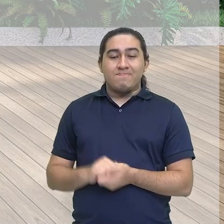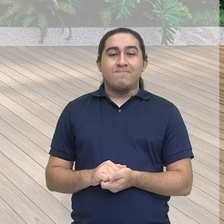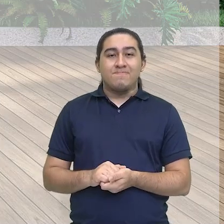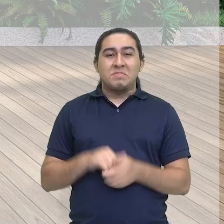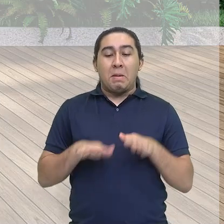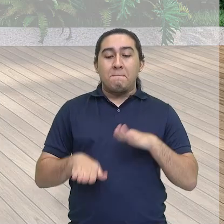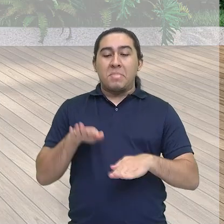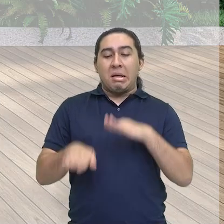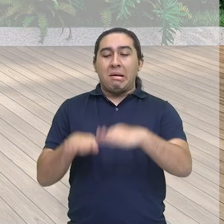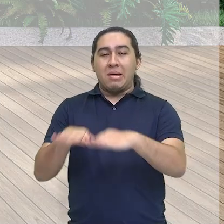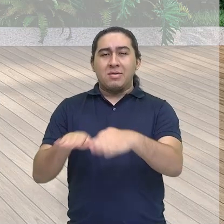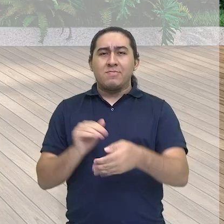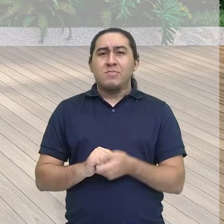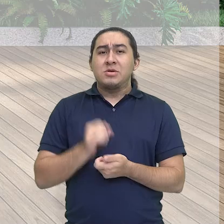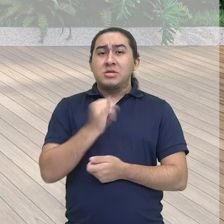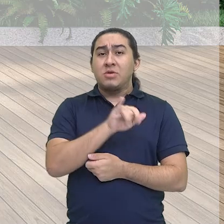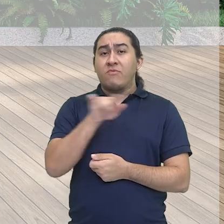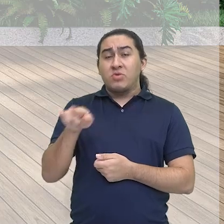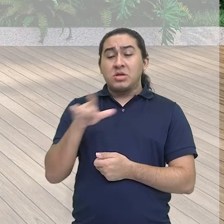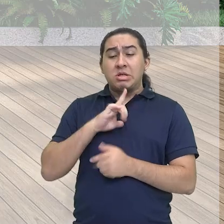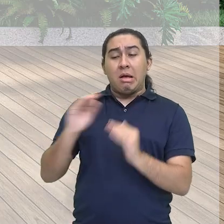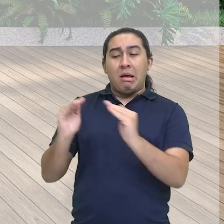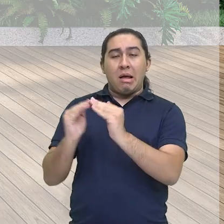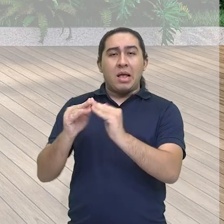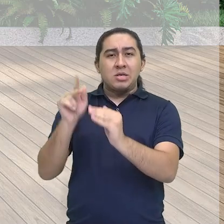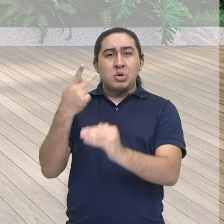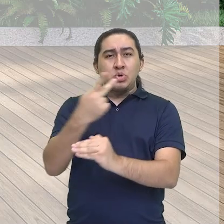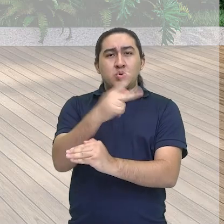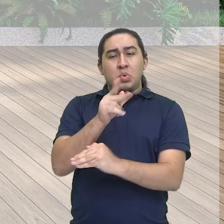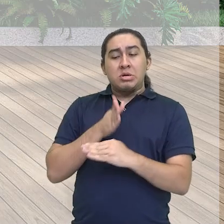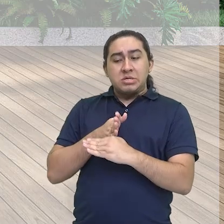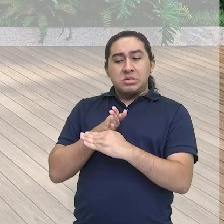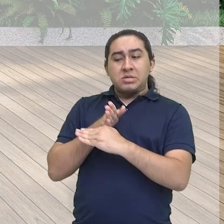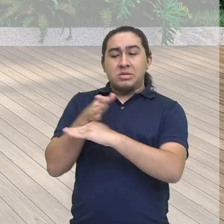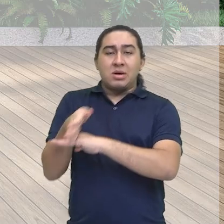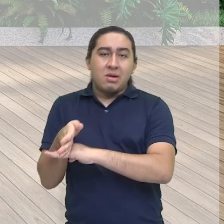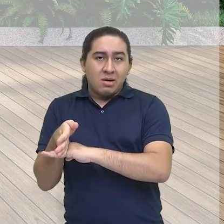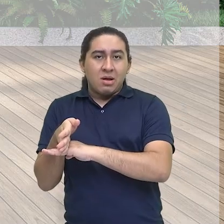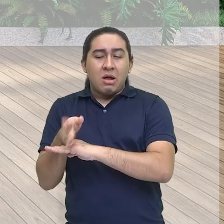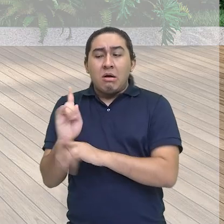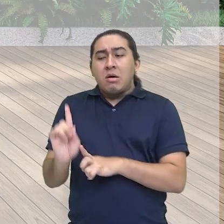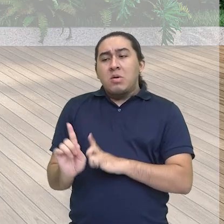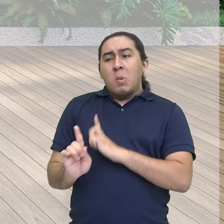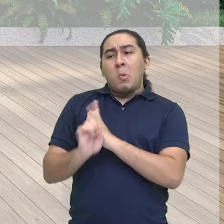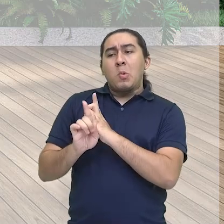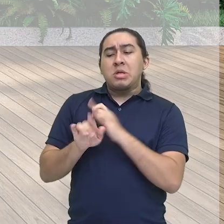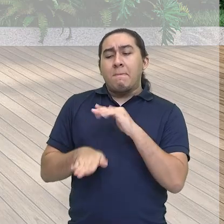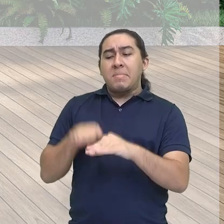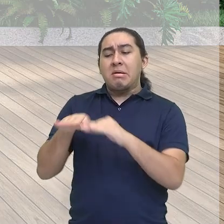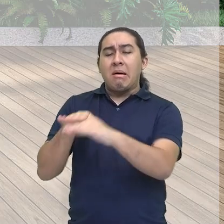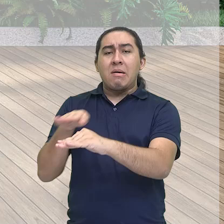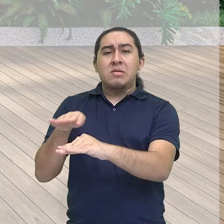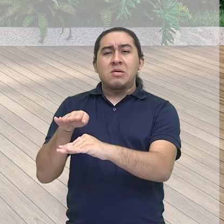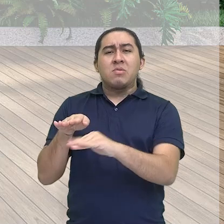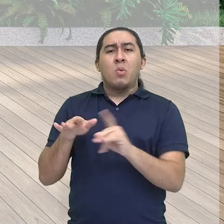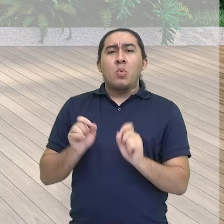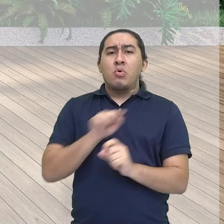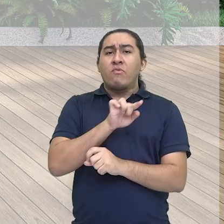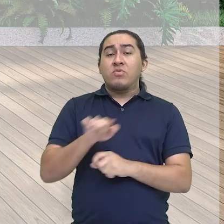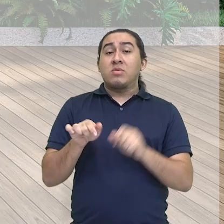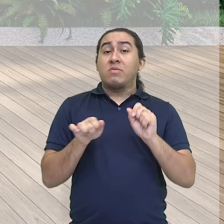você chegasse na sua casa e encontrasse essas pegadas na entrada da calçada, o